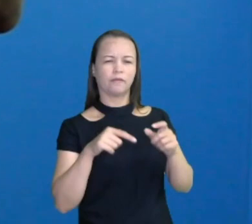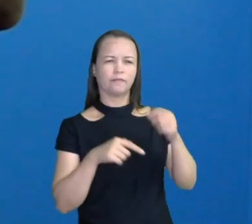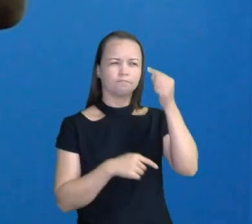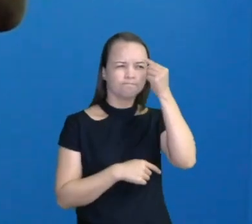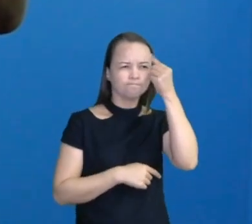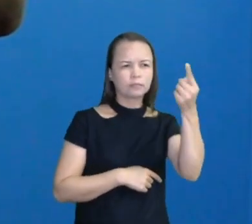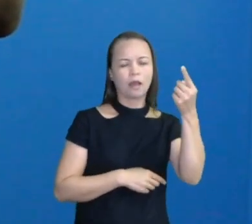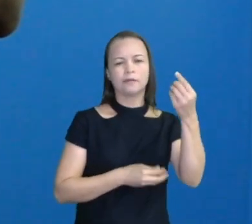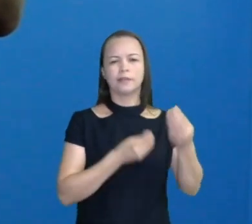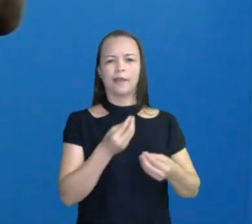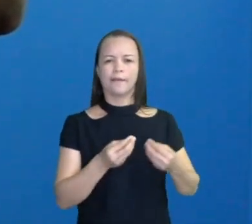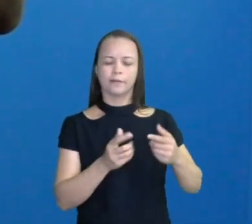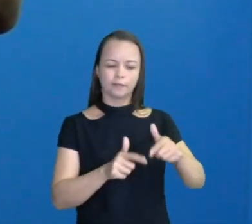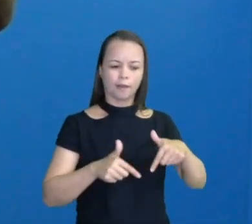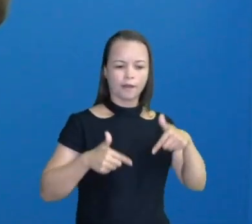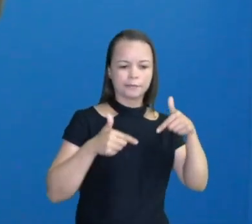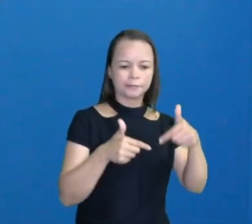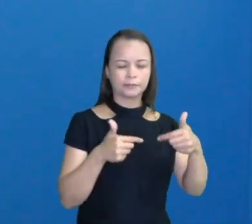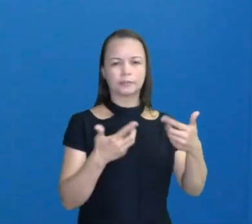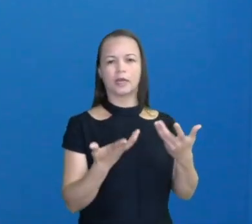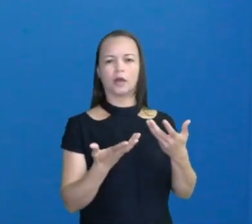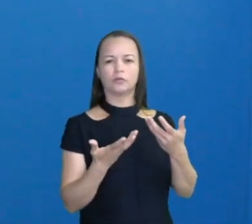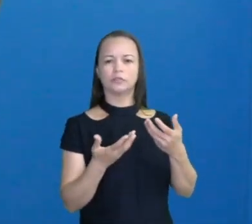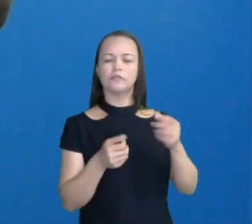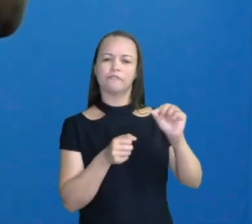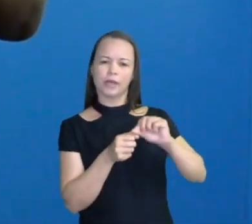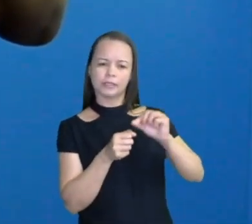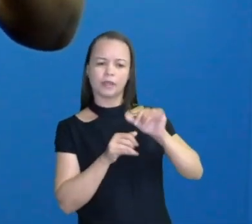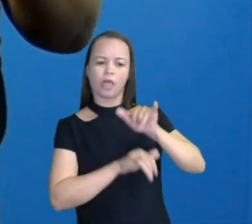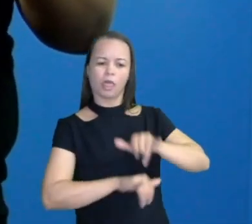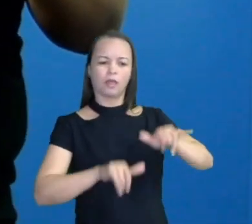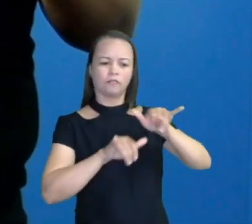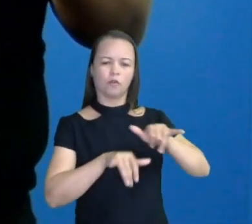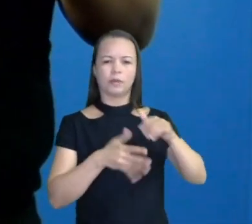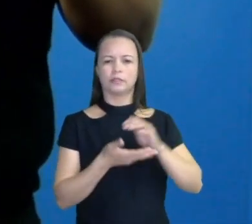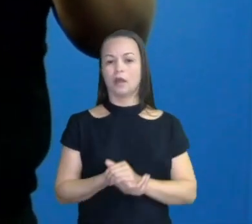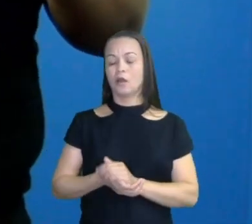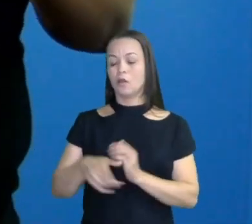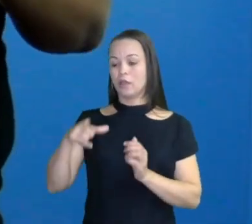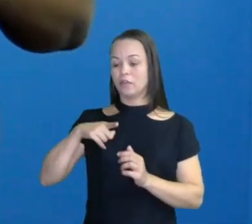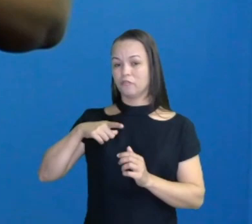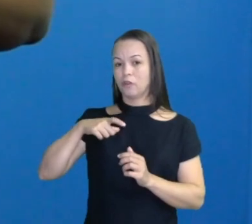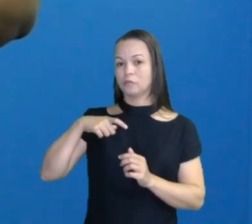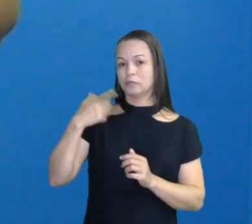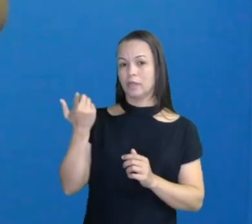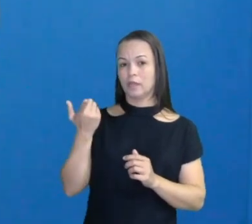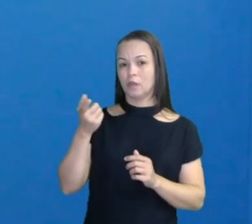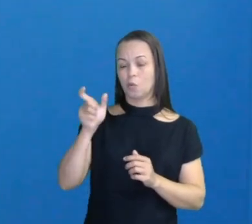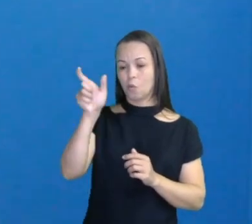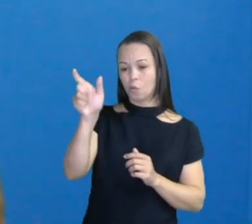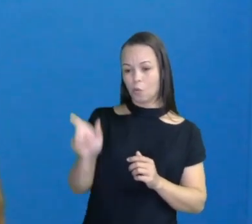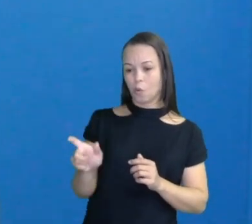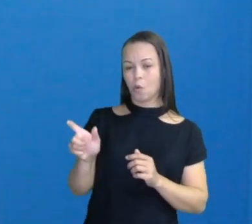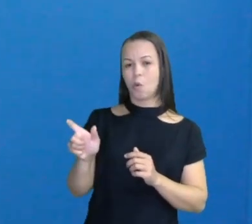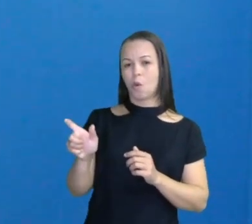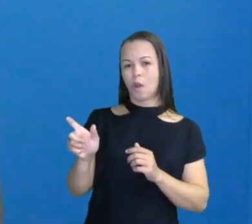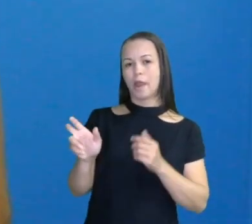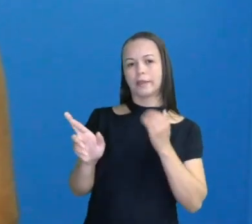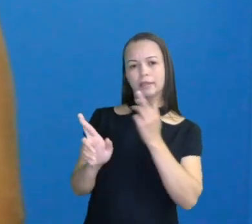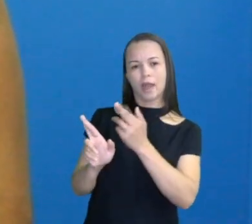da ação, né, de fazer essa informação, e vamos ter o receptor, aquele que